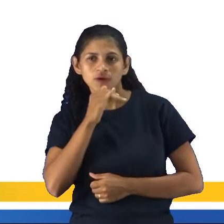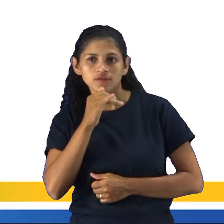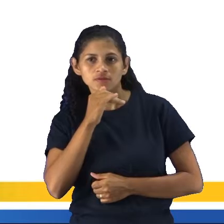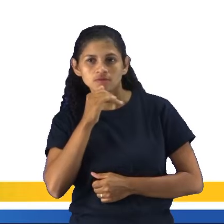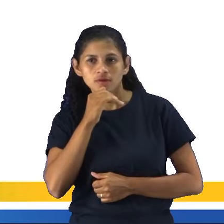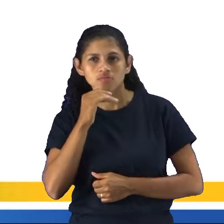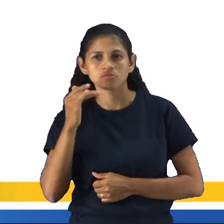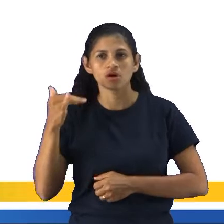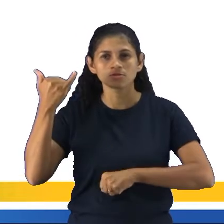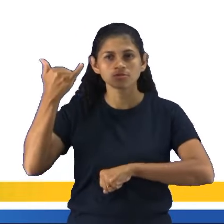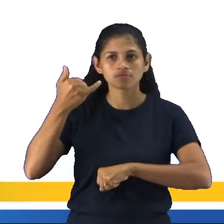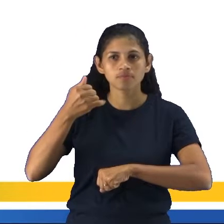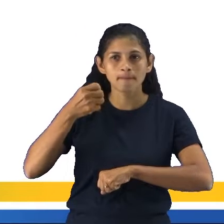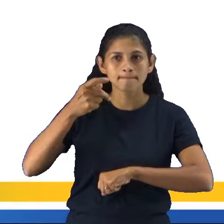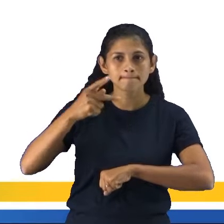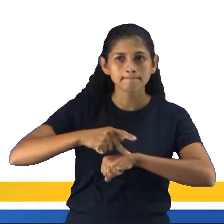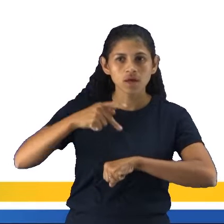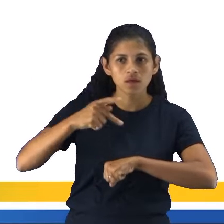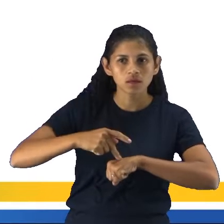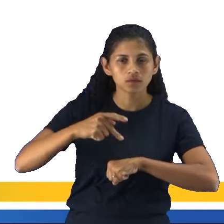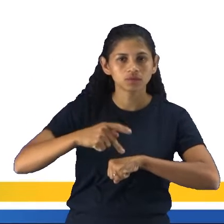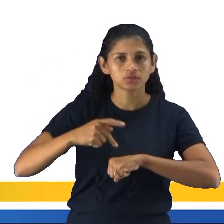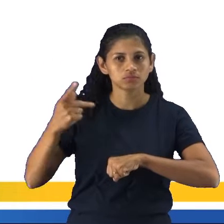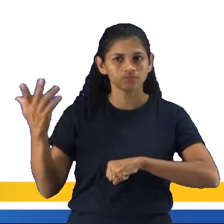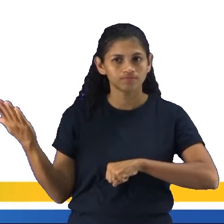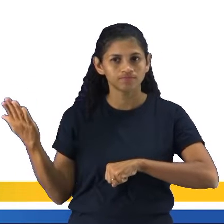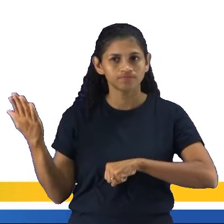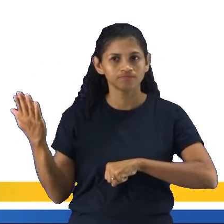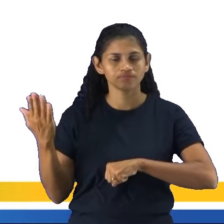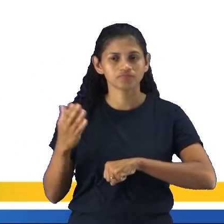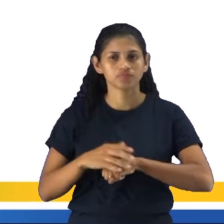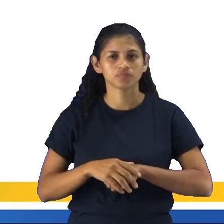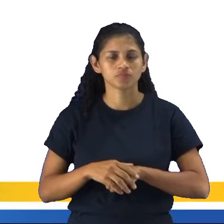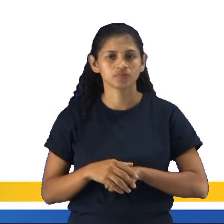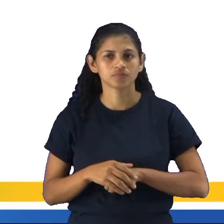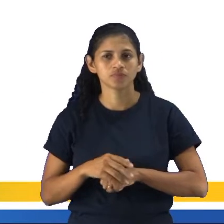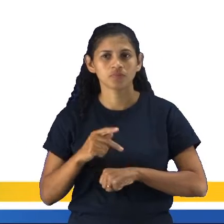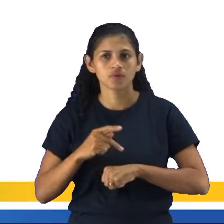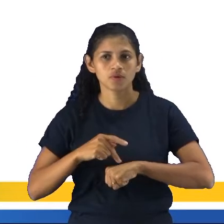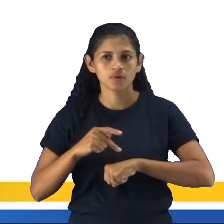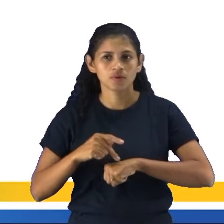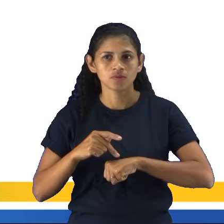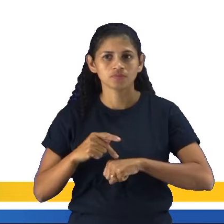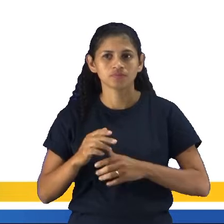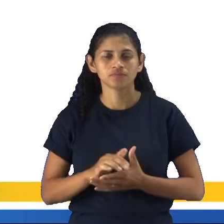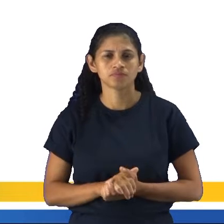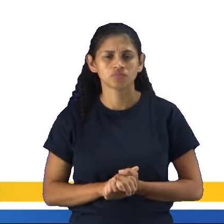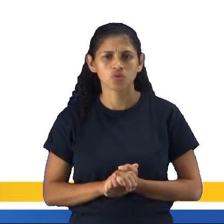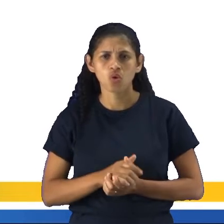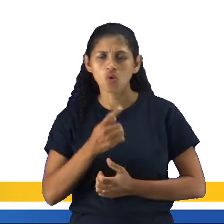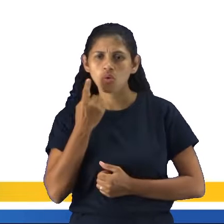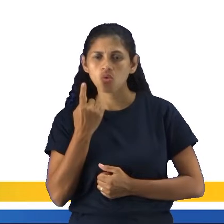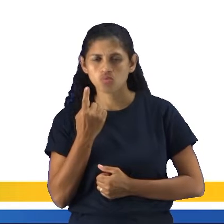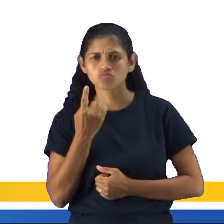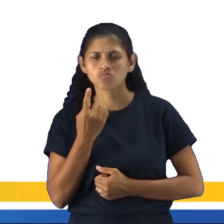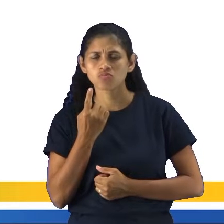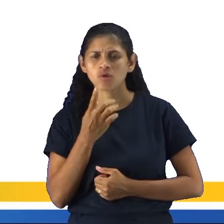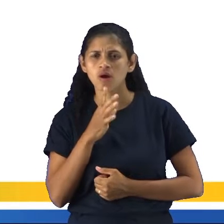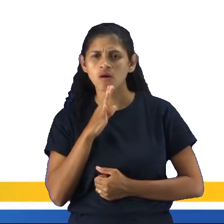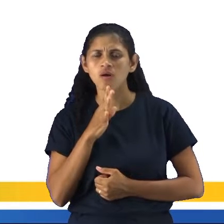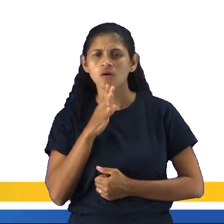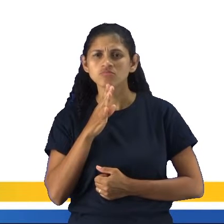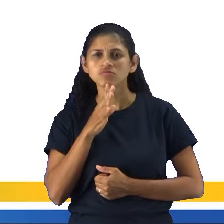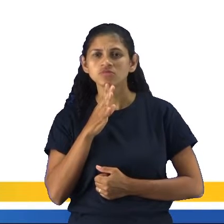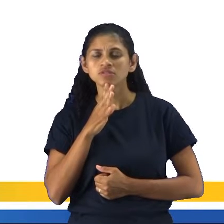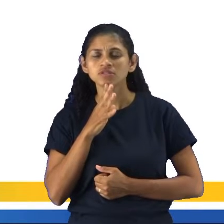Essas pedras aí preciosas, que nós temos aí 10, né? Uma delas muito conhecida, que é